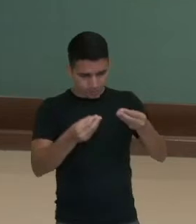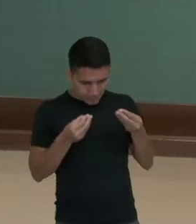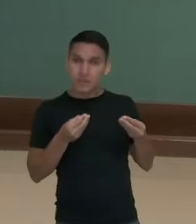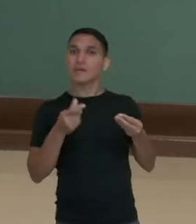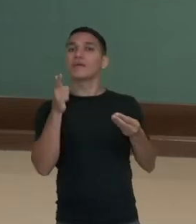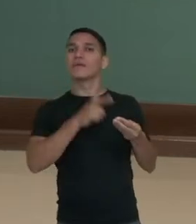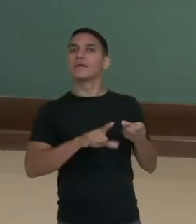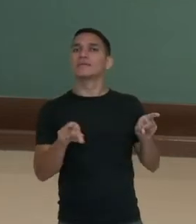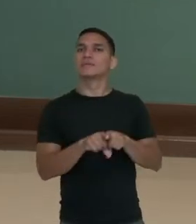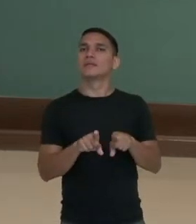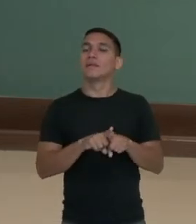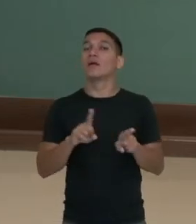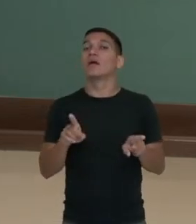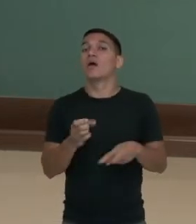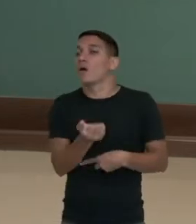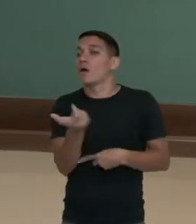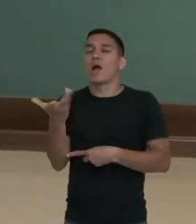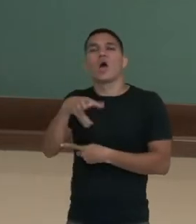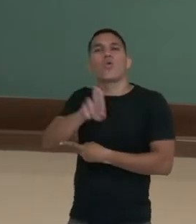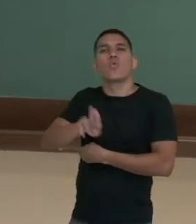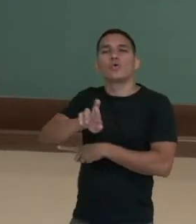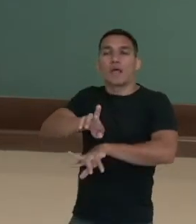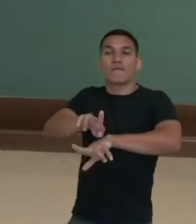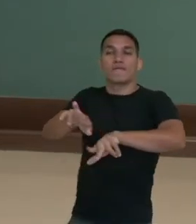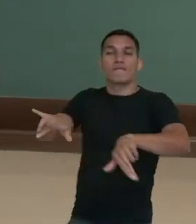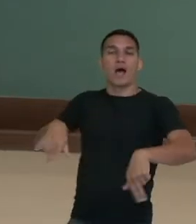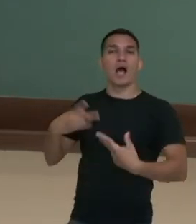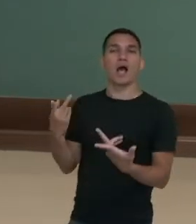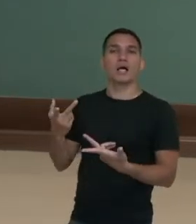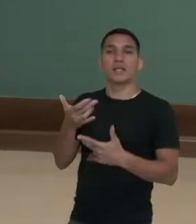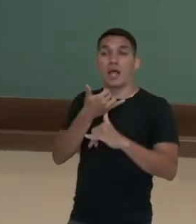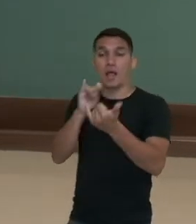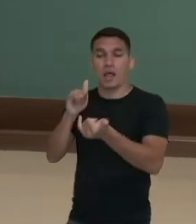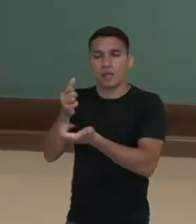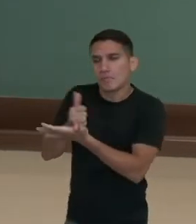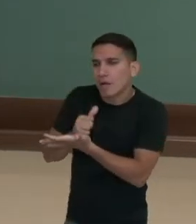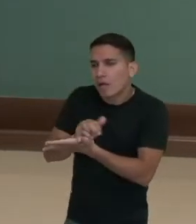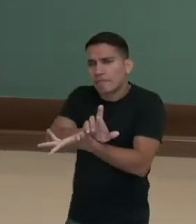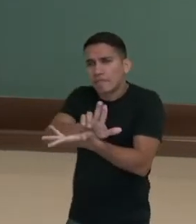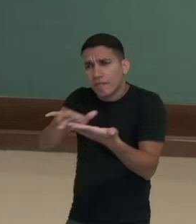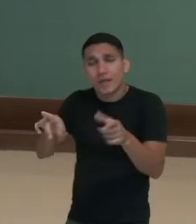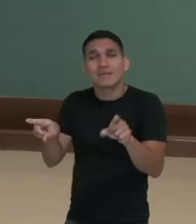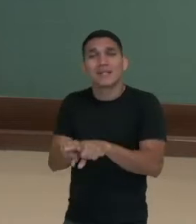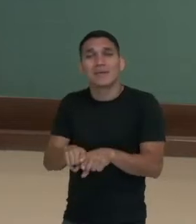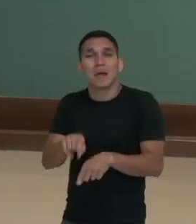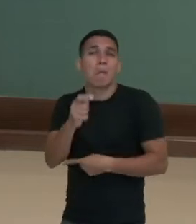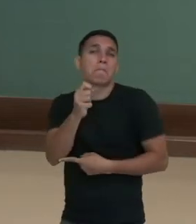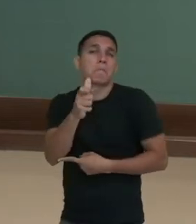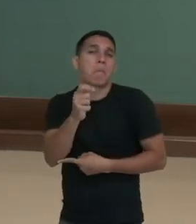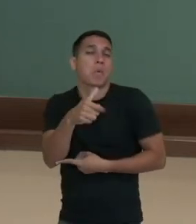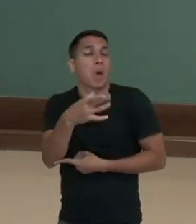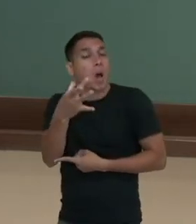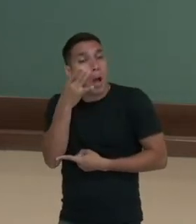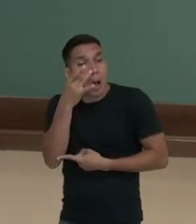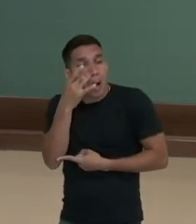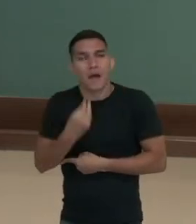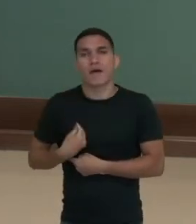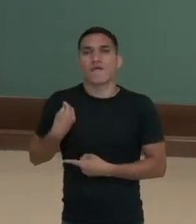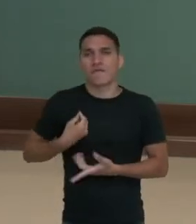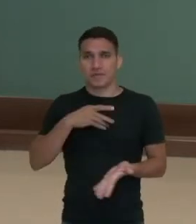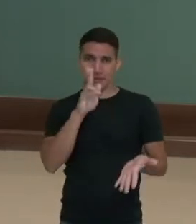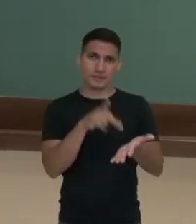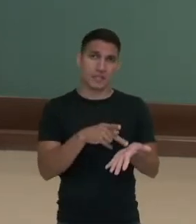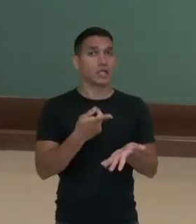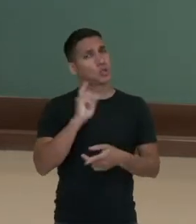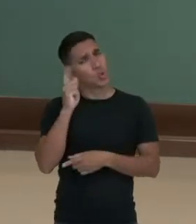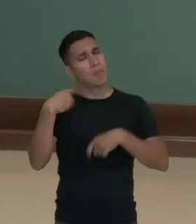relação a usar muitos equipamentos eletrônicos e cuidar pouco da vida real, né? Nós temos também nos preocupar